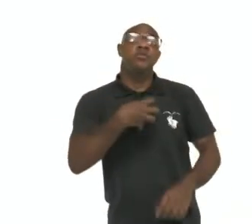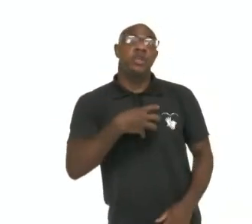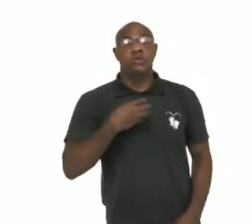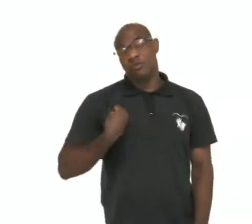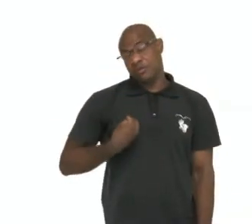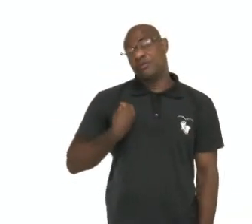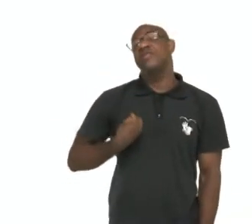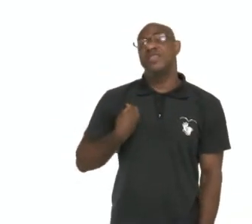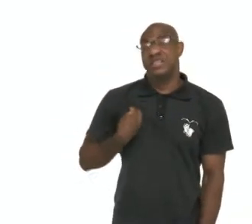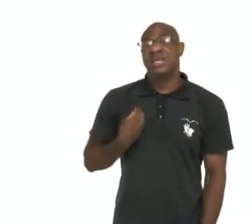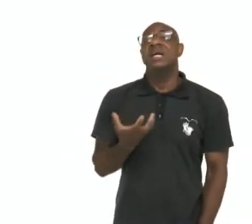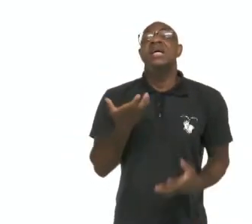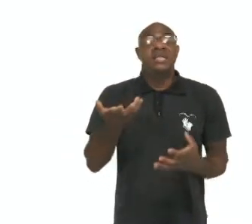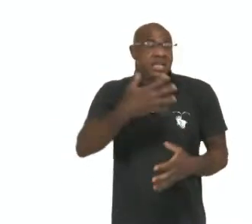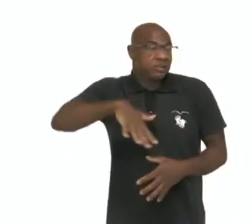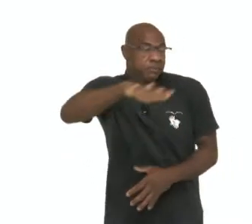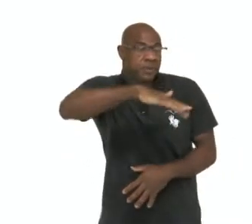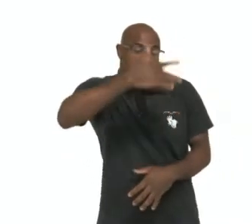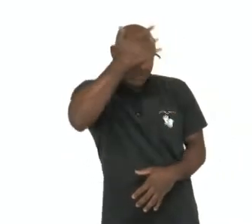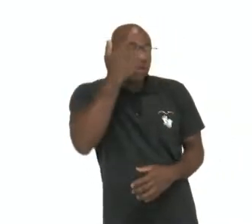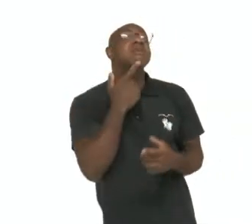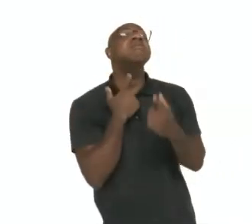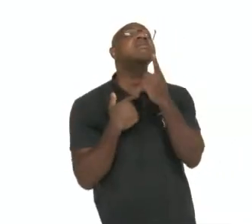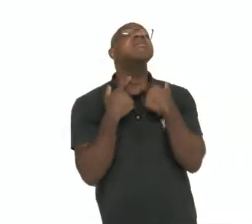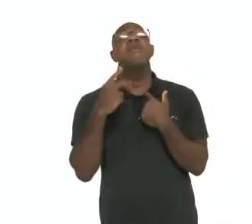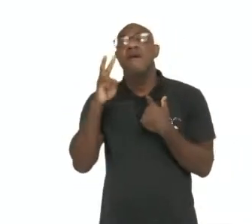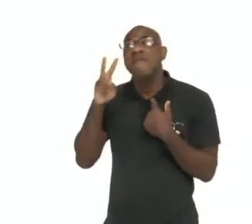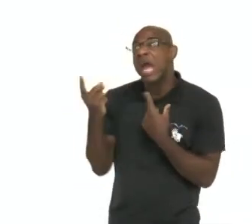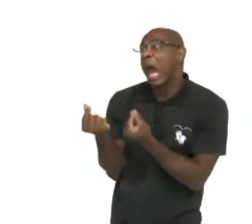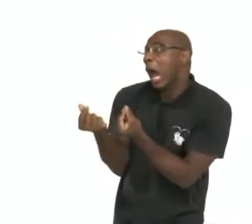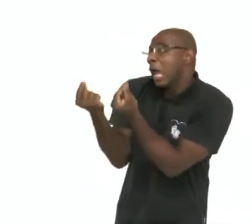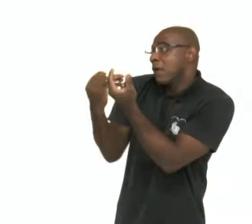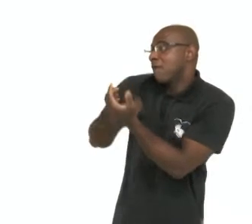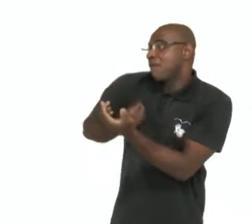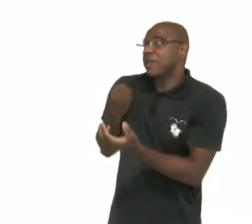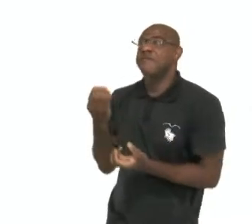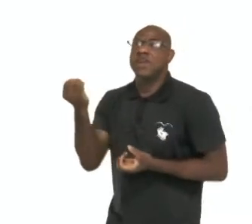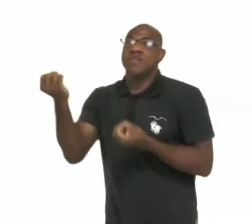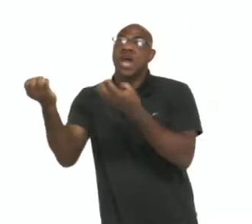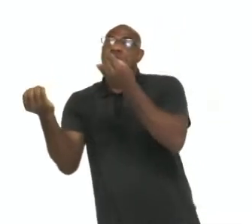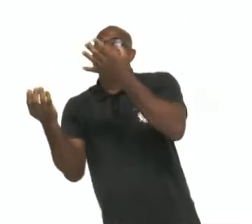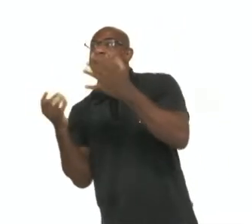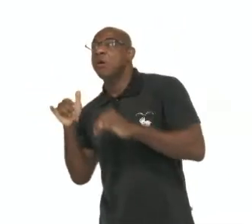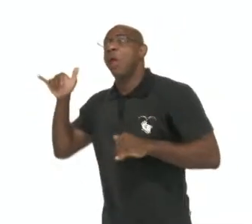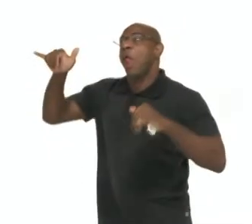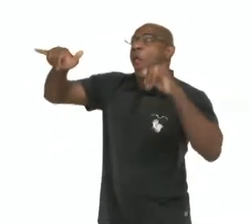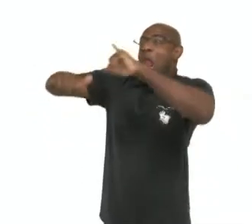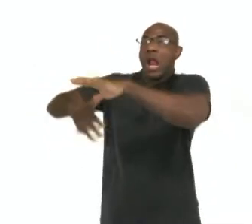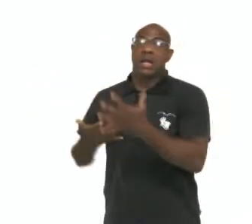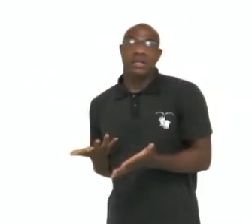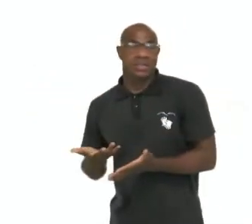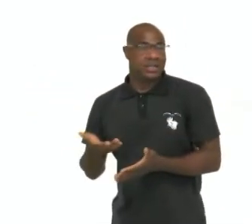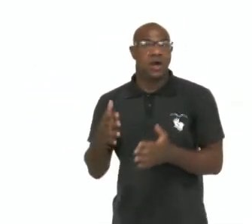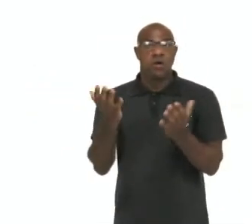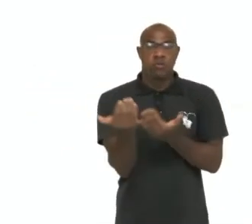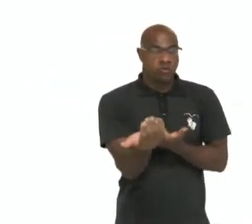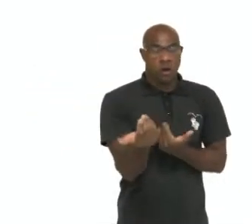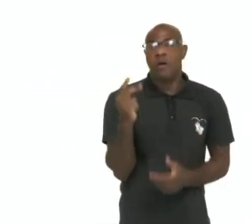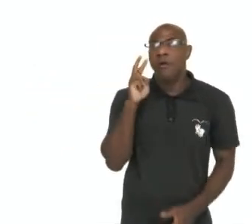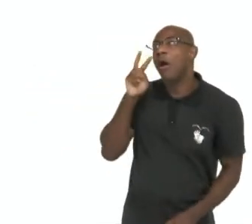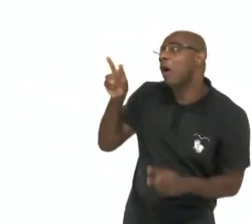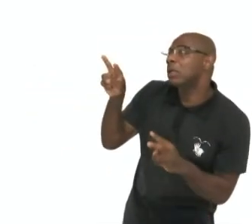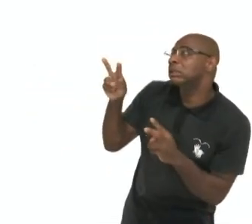considerados desejáveis pelos seus desenvolvedores, que ganham para mostrar certos produtos.